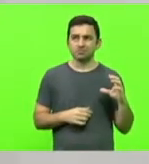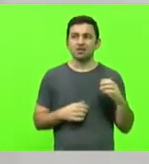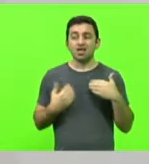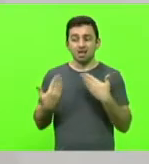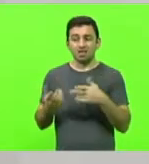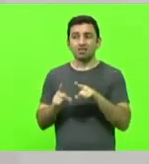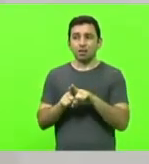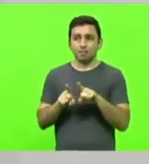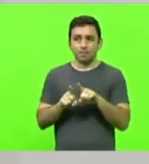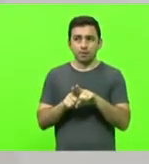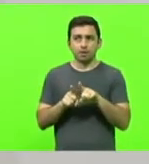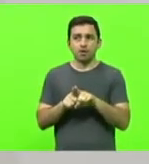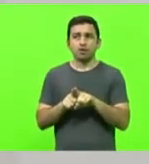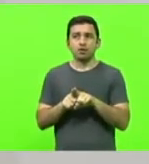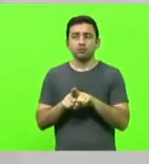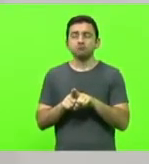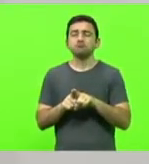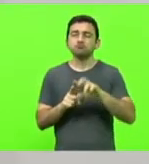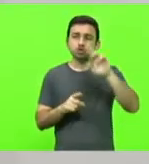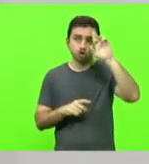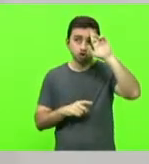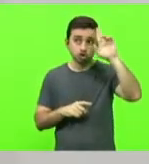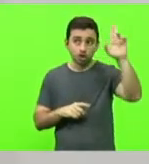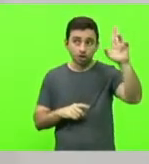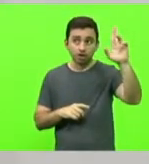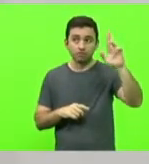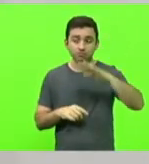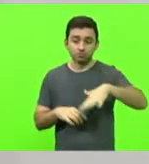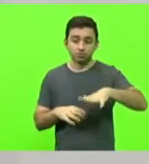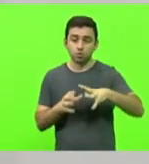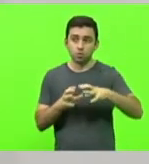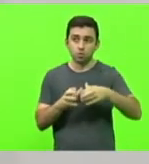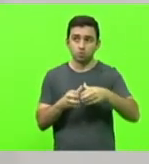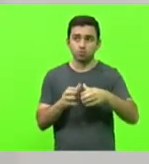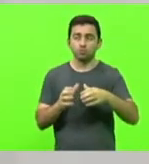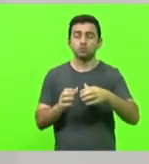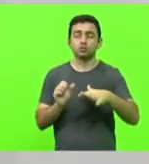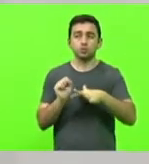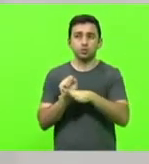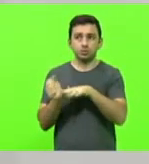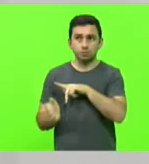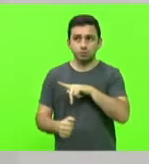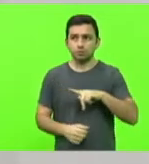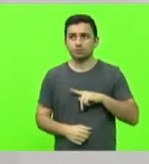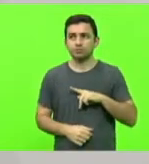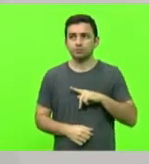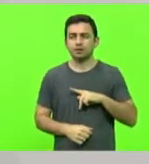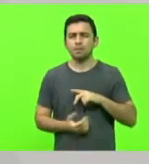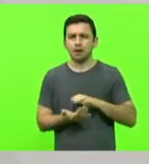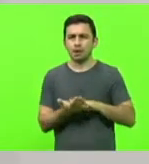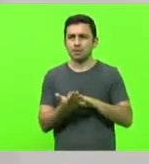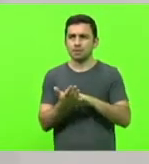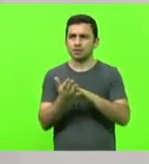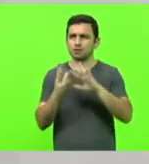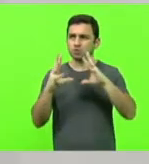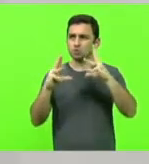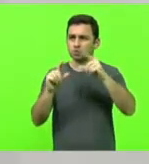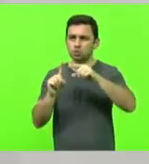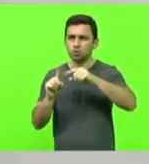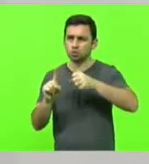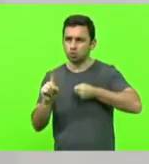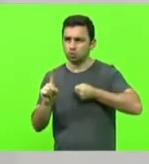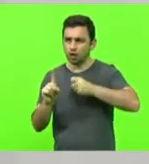também esteve chefiando o colegiado de segurança pública. Parabéns, todos os números do